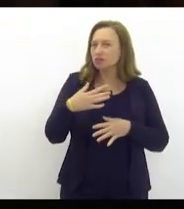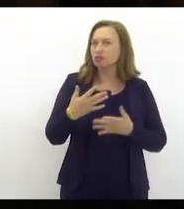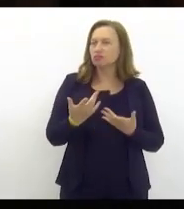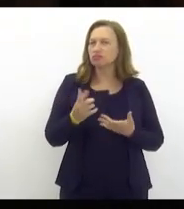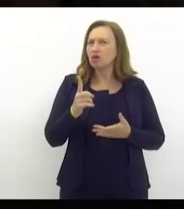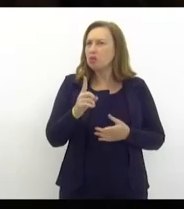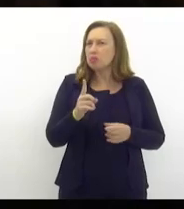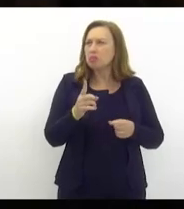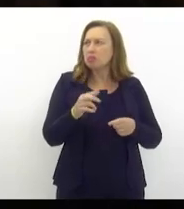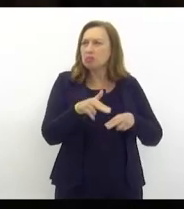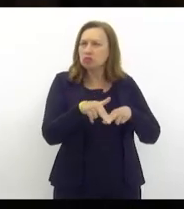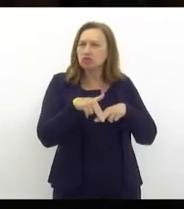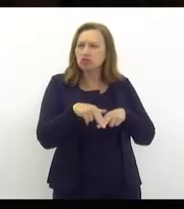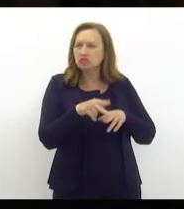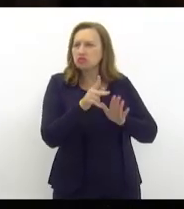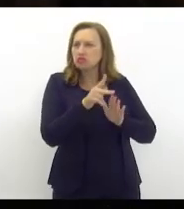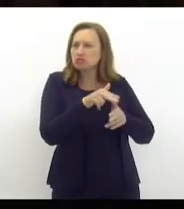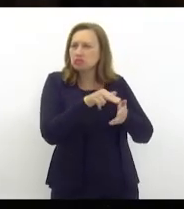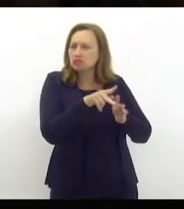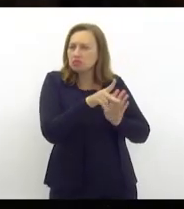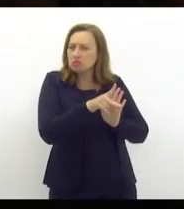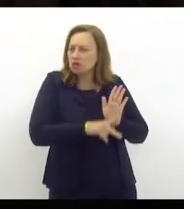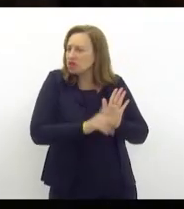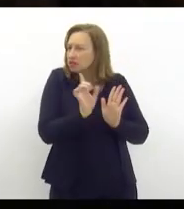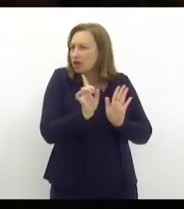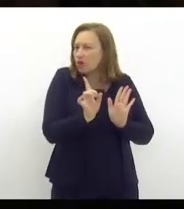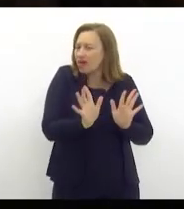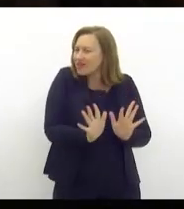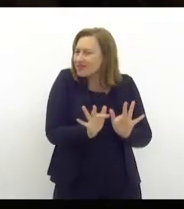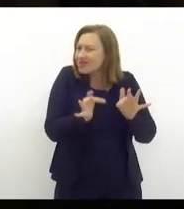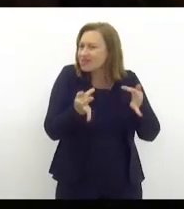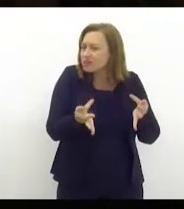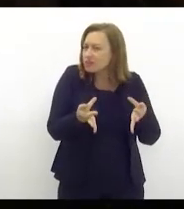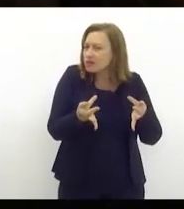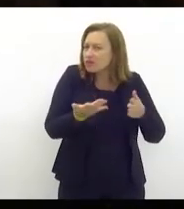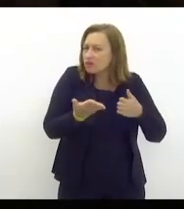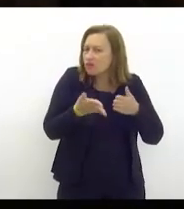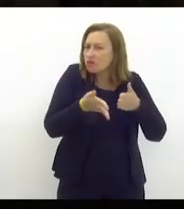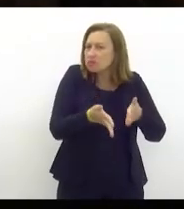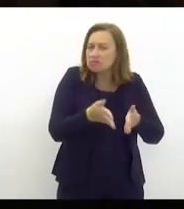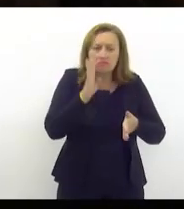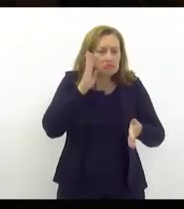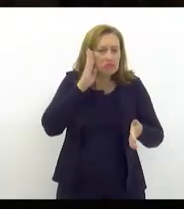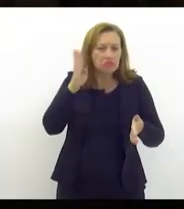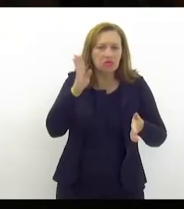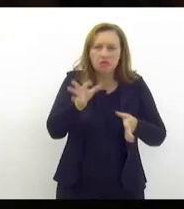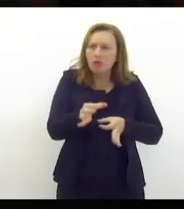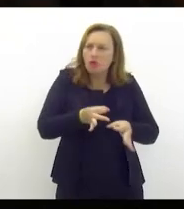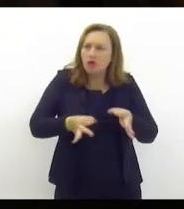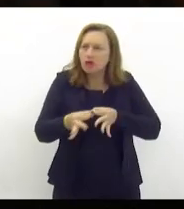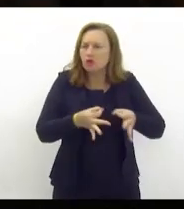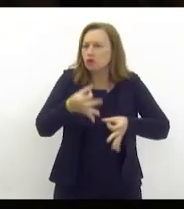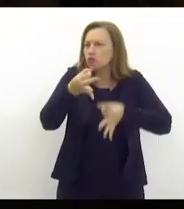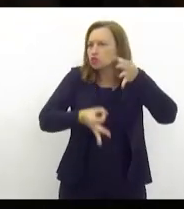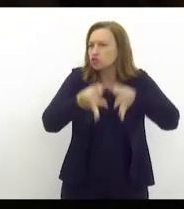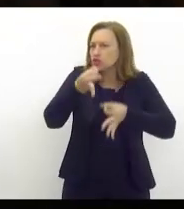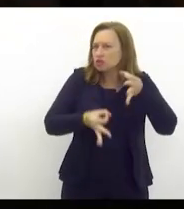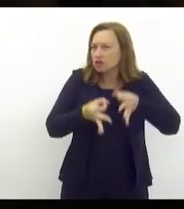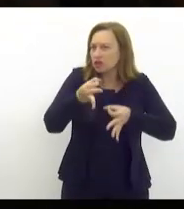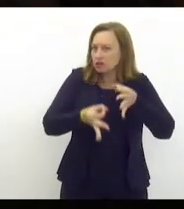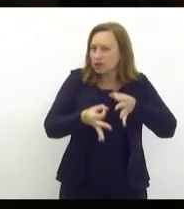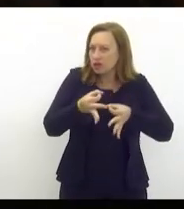desse projeto, porque esse é relativamente simples. É única e exclusivamente a organização do Judiciário em Angra dos